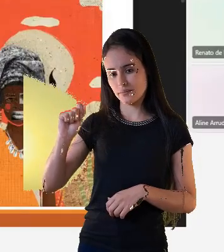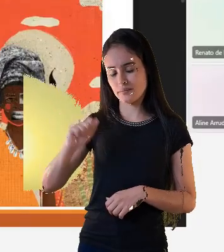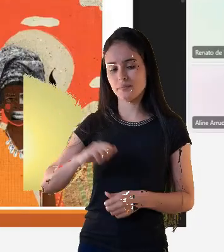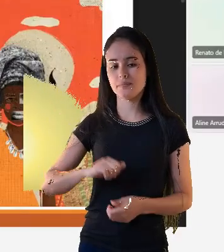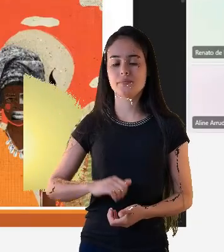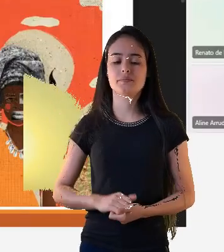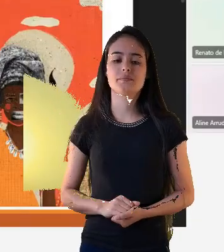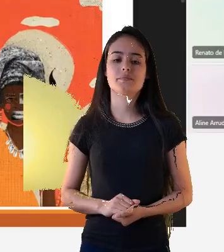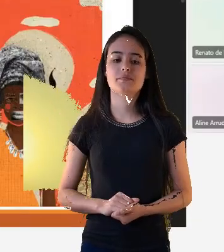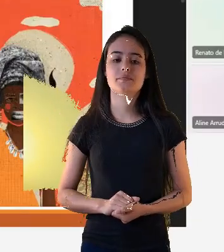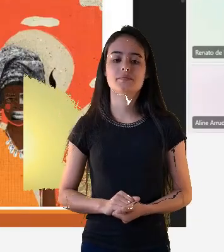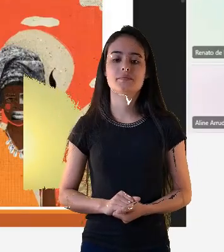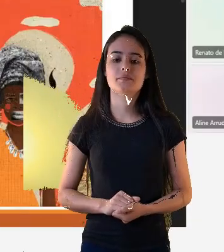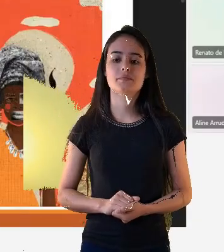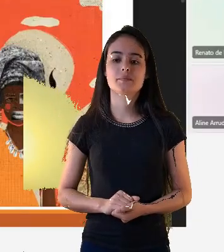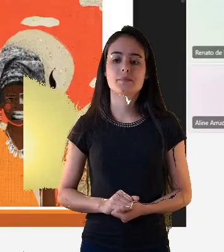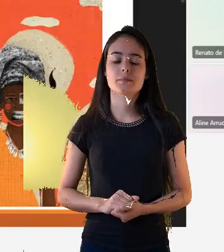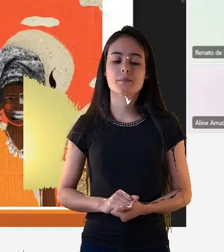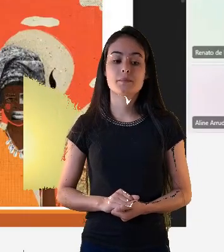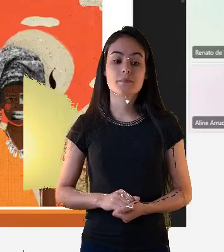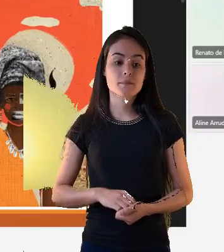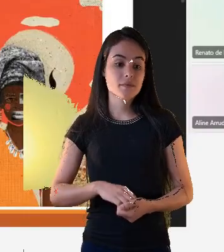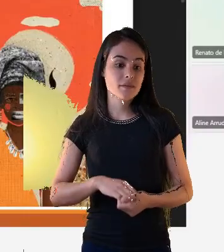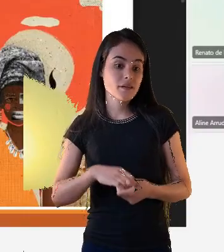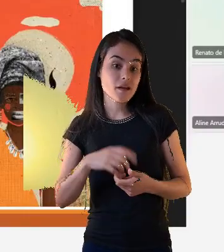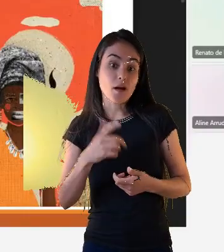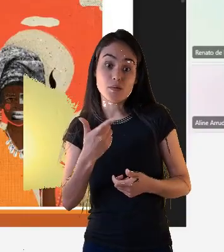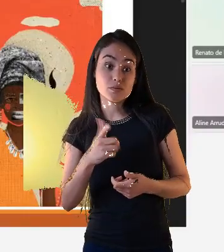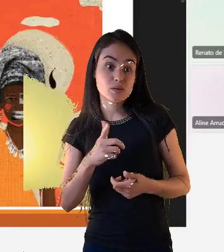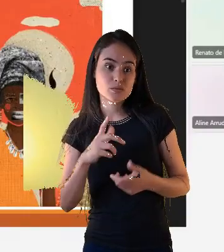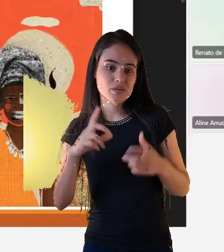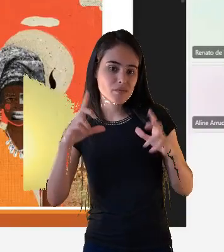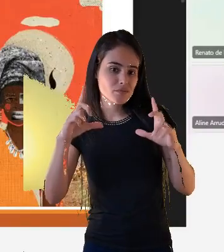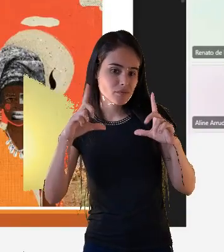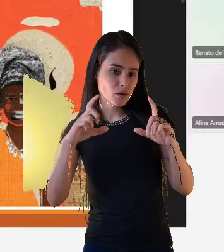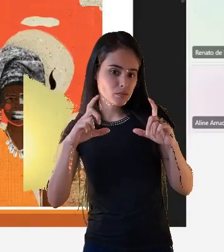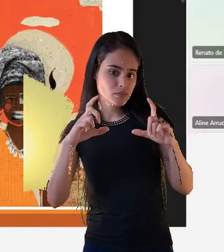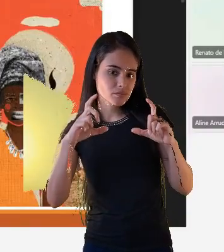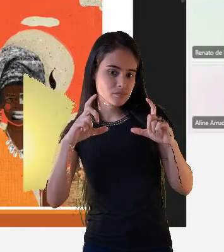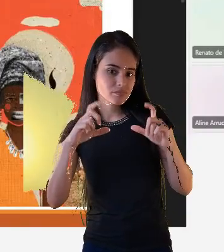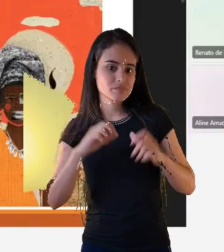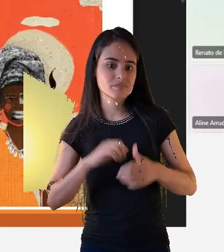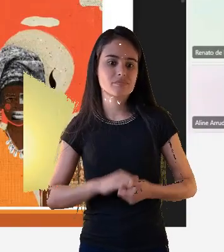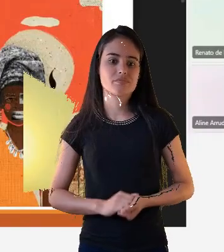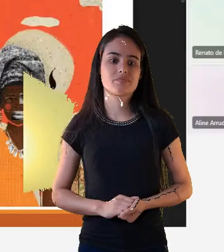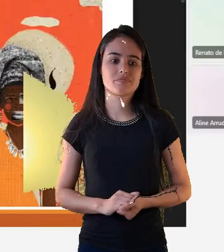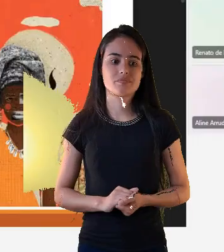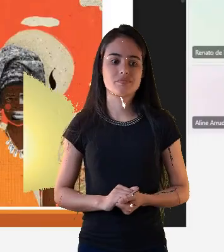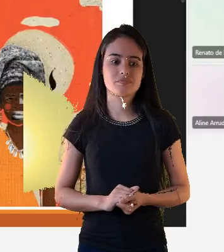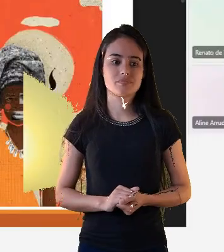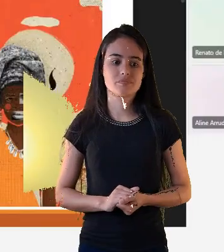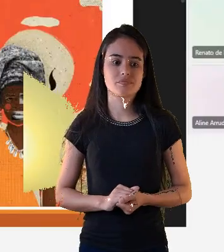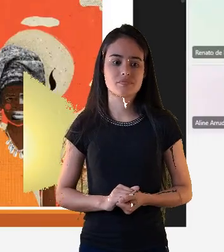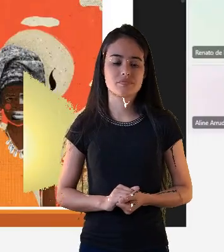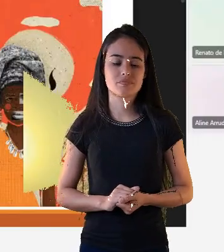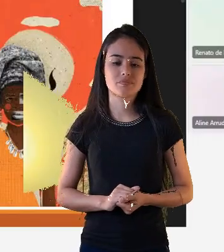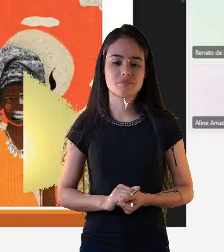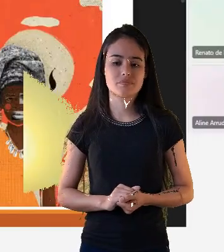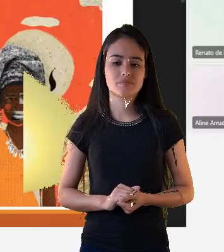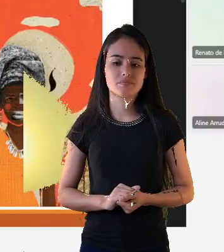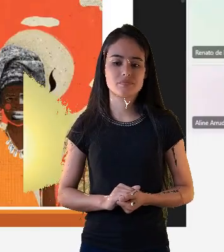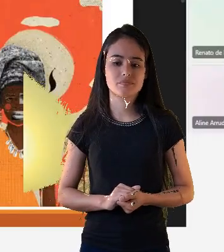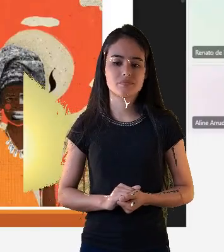existiram antes da fotografia, né? E essas mulheres, elas, como a gente não tem uma